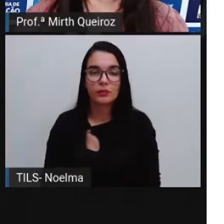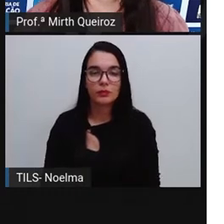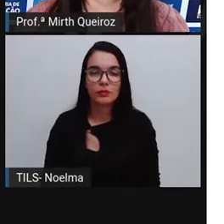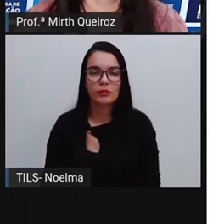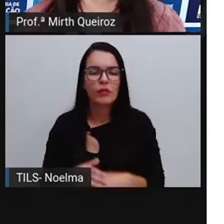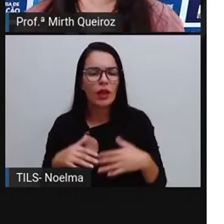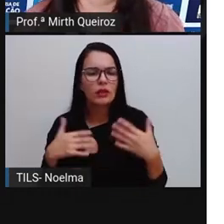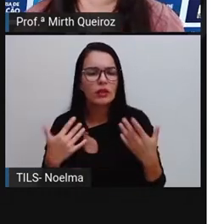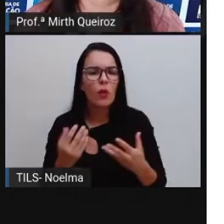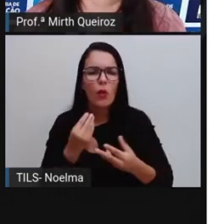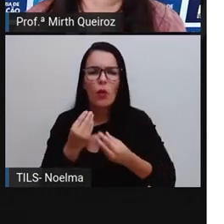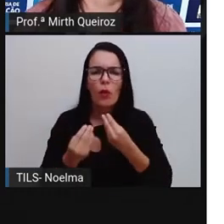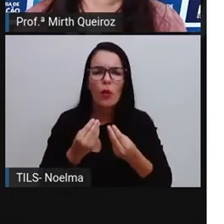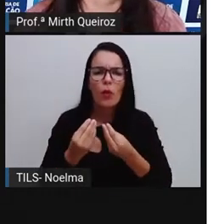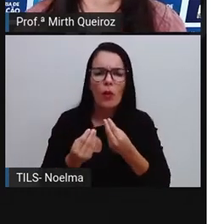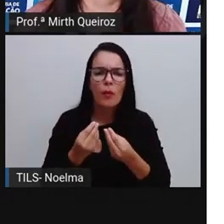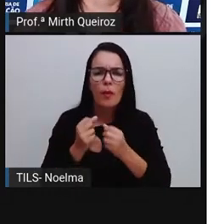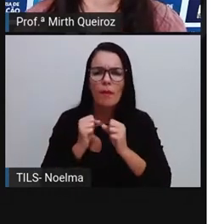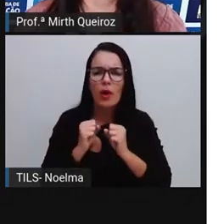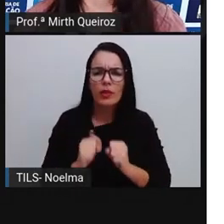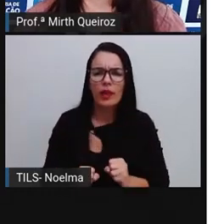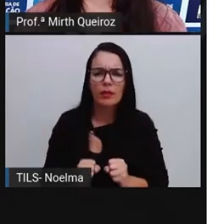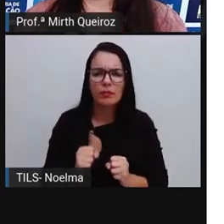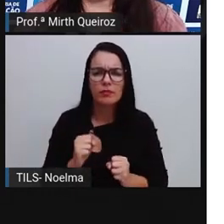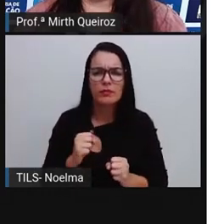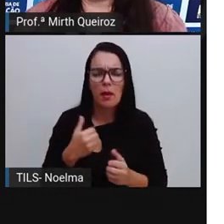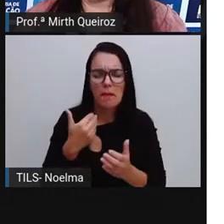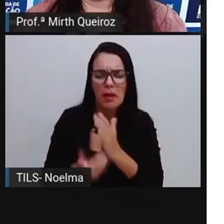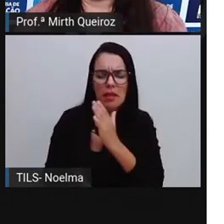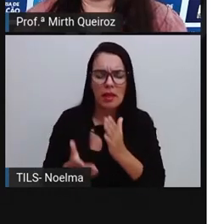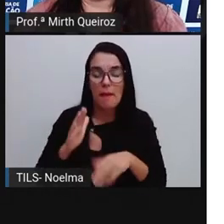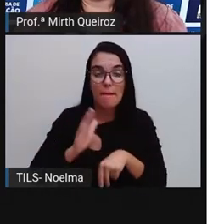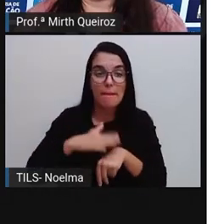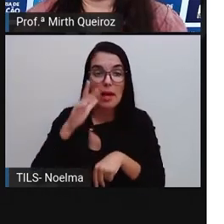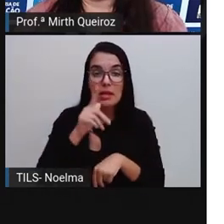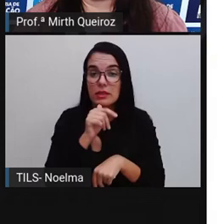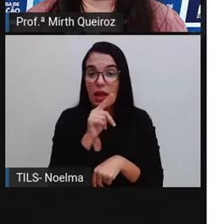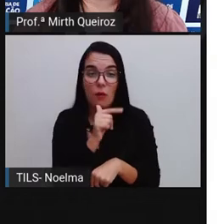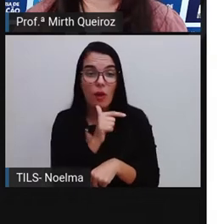Em que situação aqui a gente perde mais água?